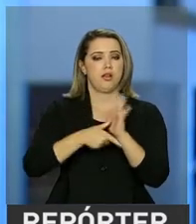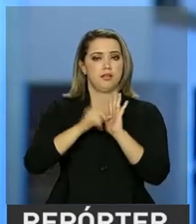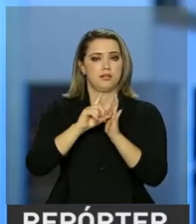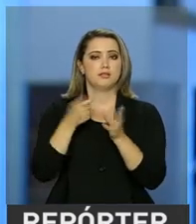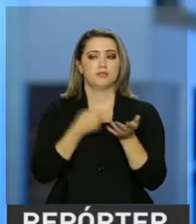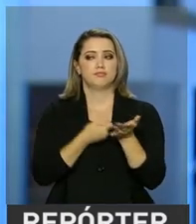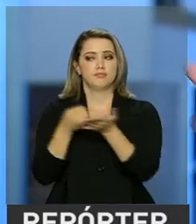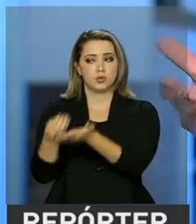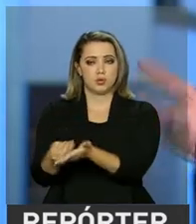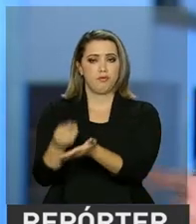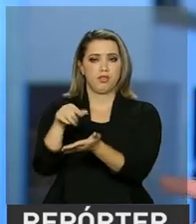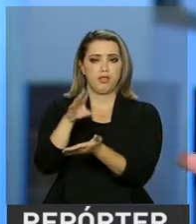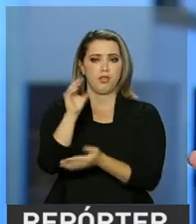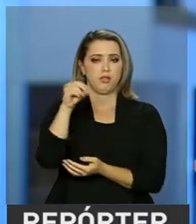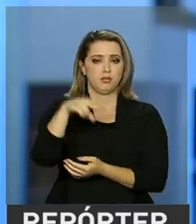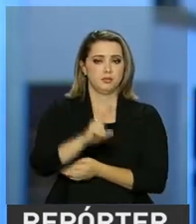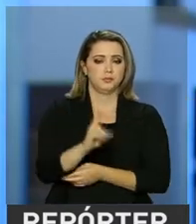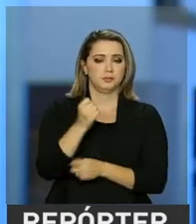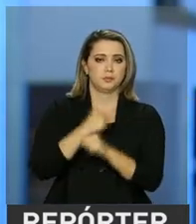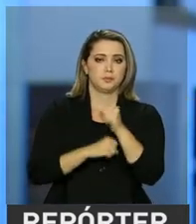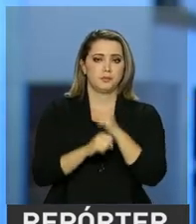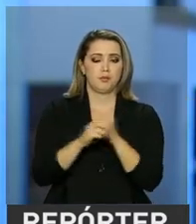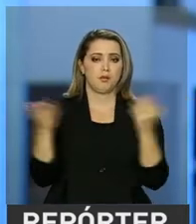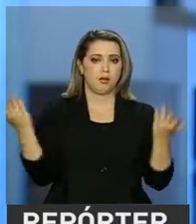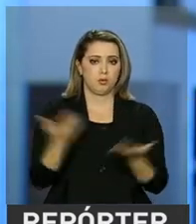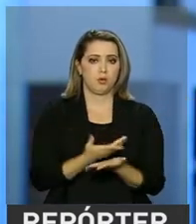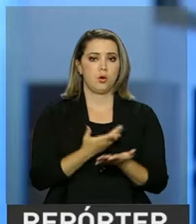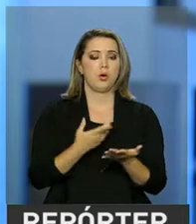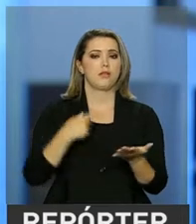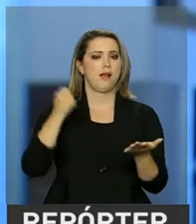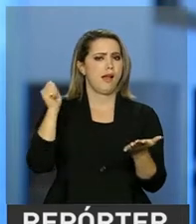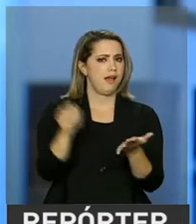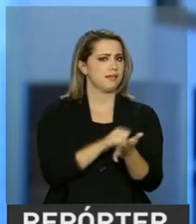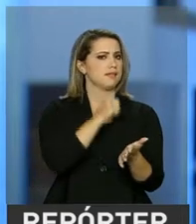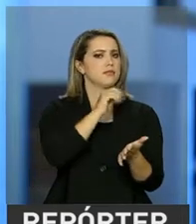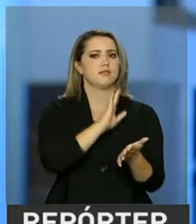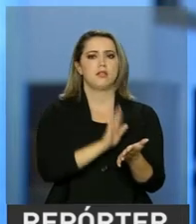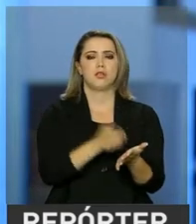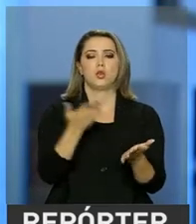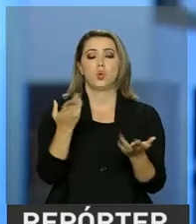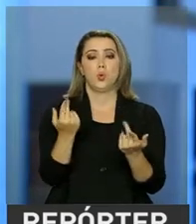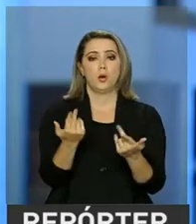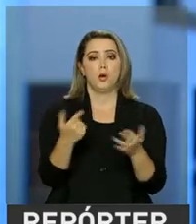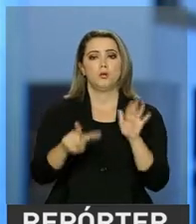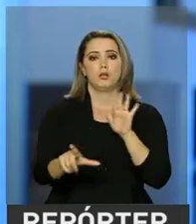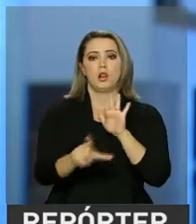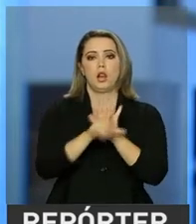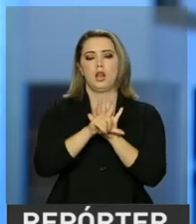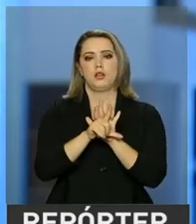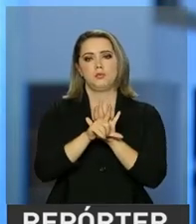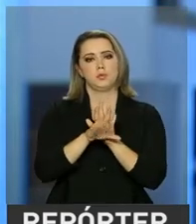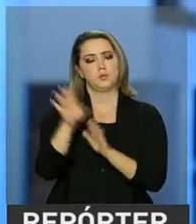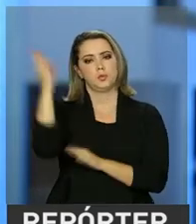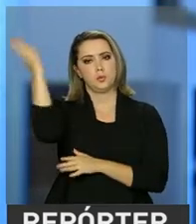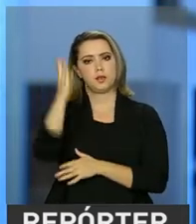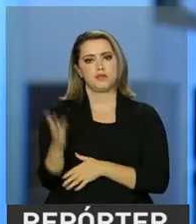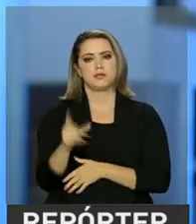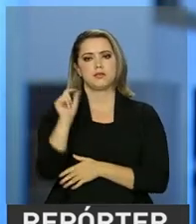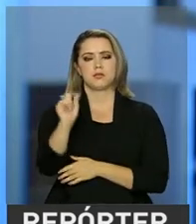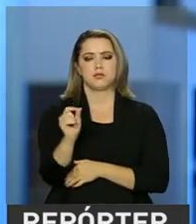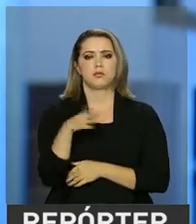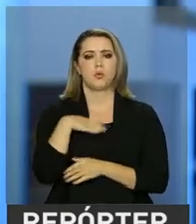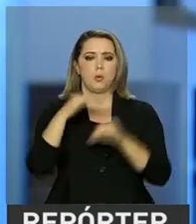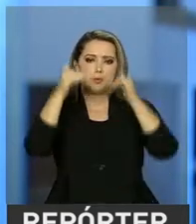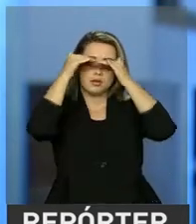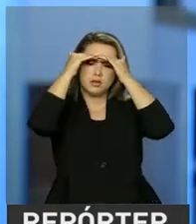entregue nas nações unidas no ano passado e agora com o decreto se torna parte da legislação brasileira com